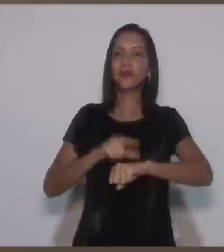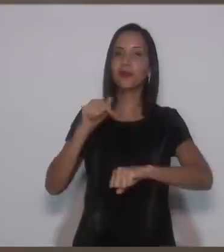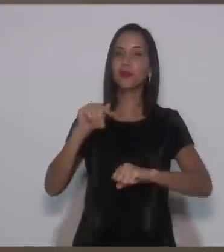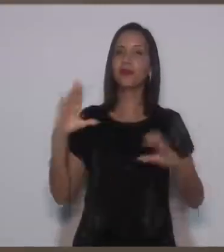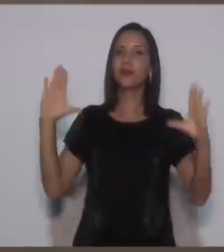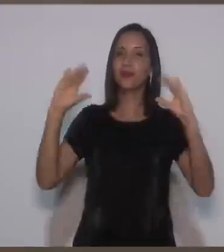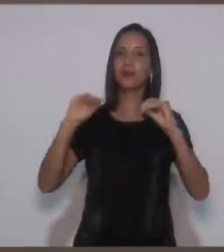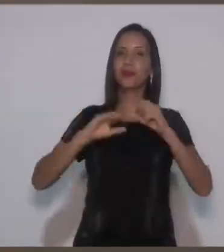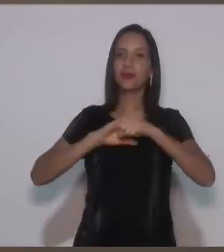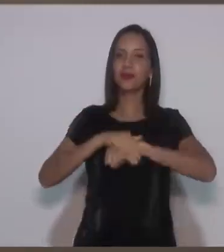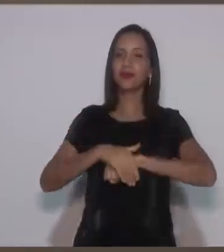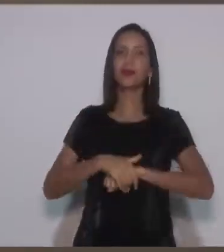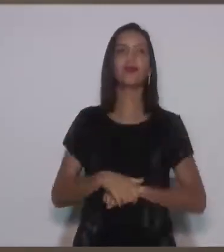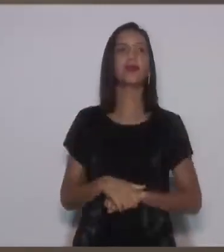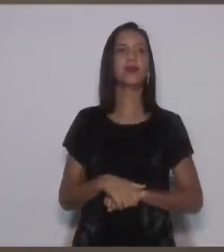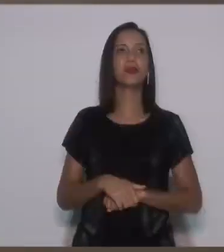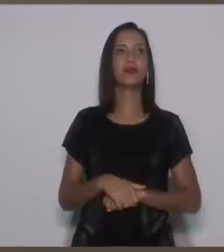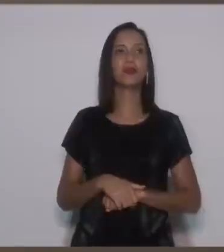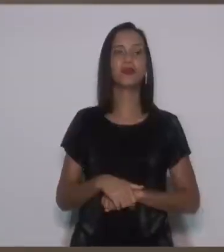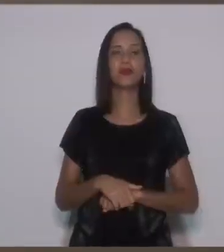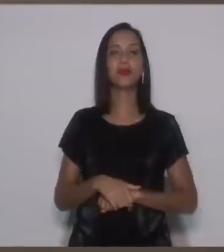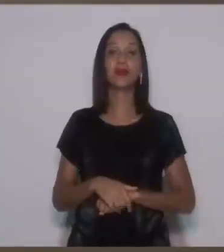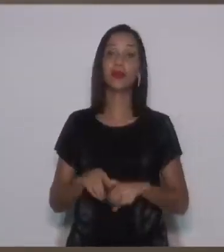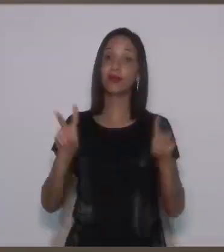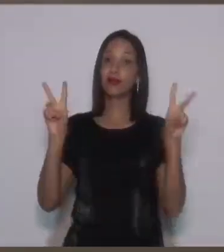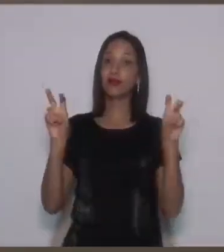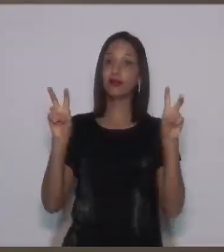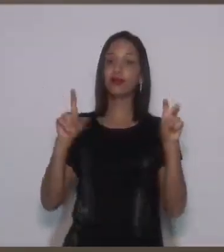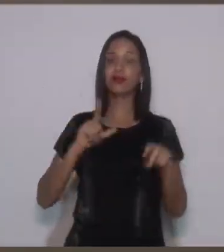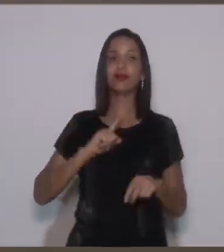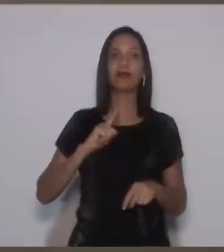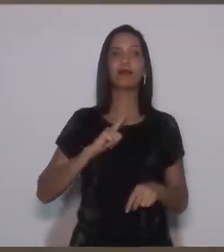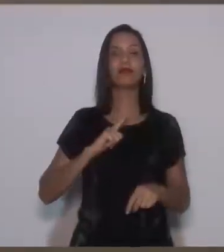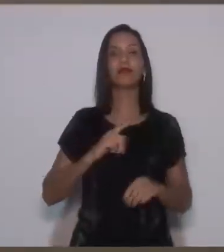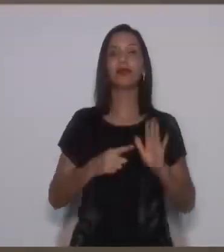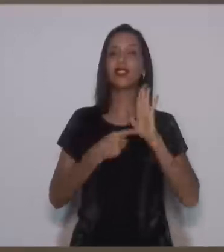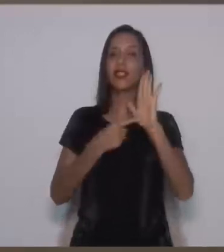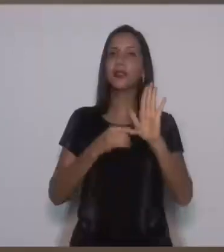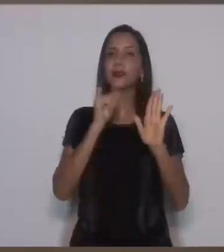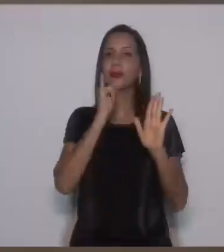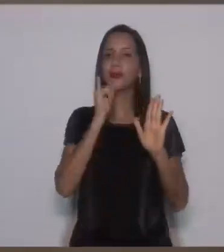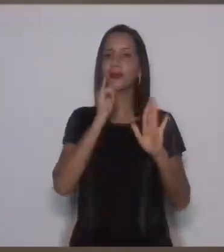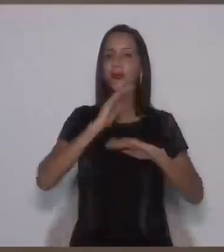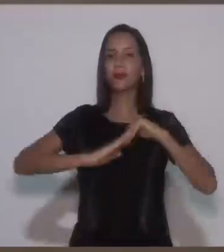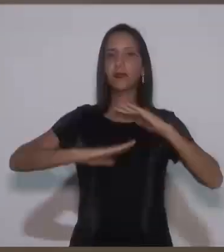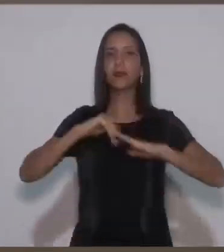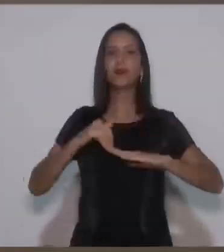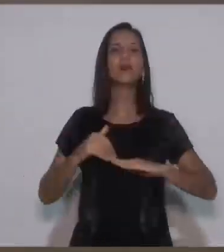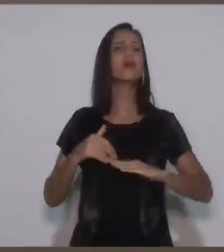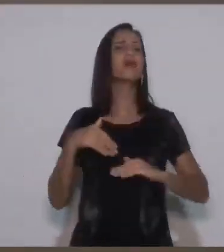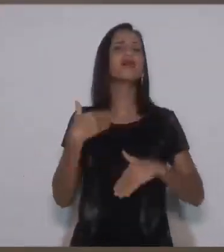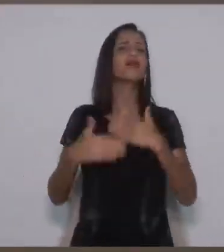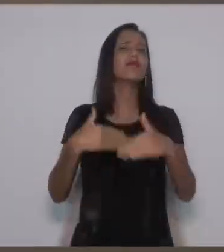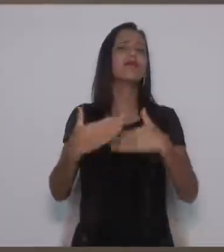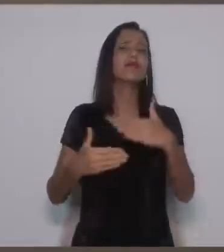Na Edenor João Tasca, a questão, o exemplo prático, é o quanto que a gente